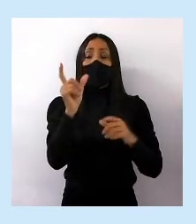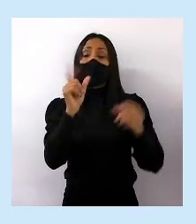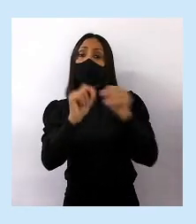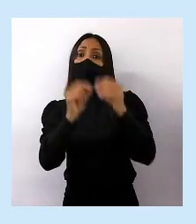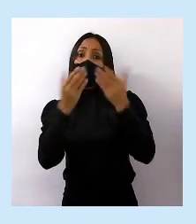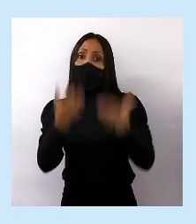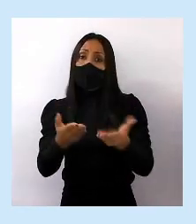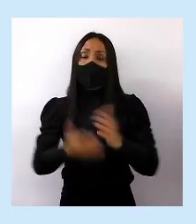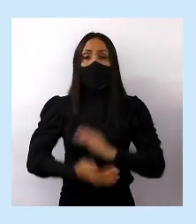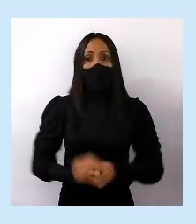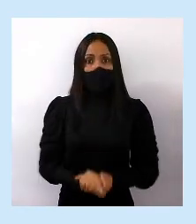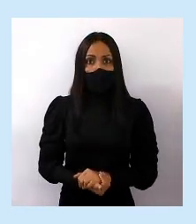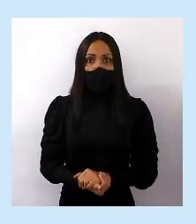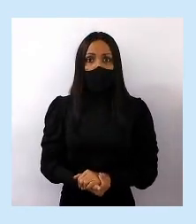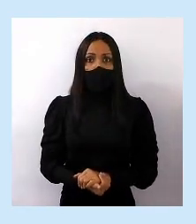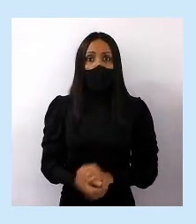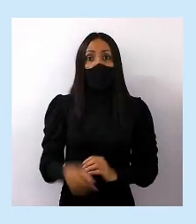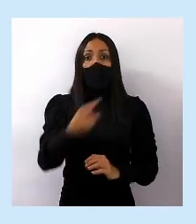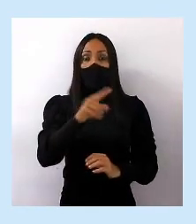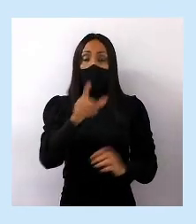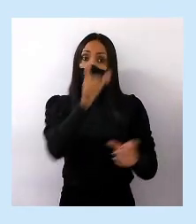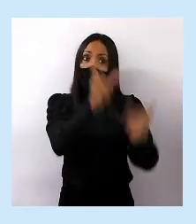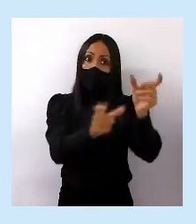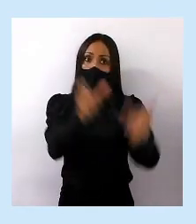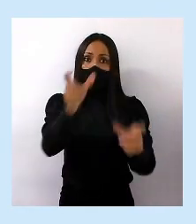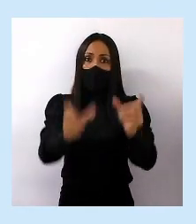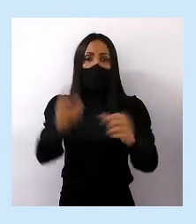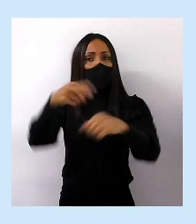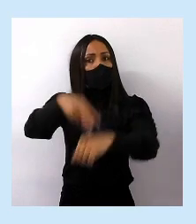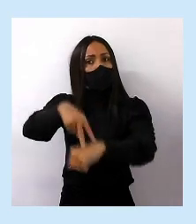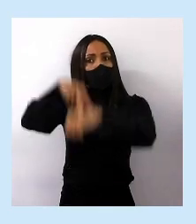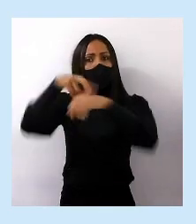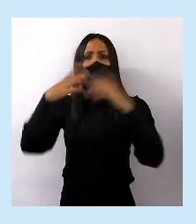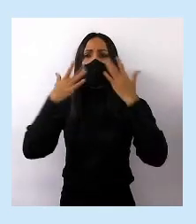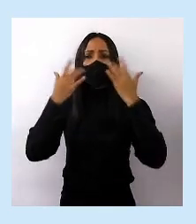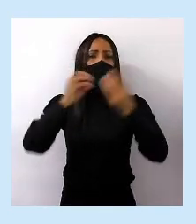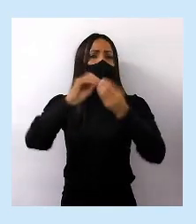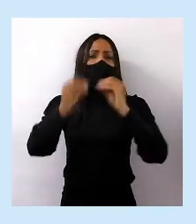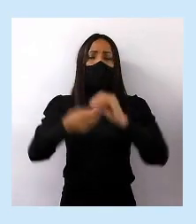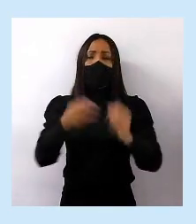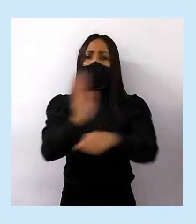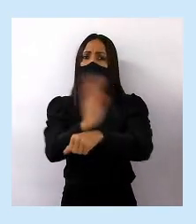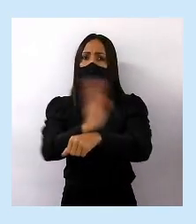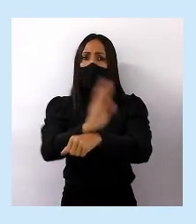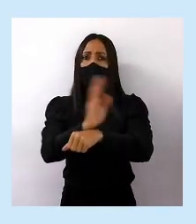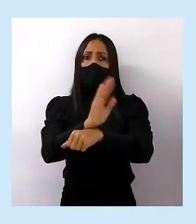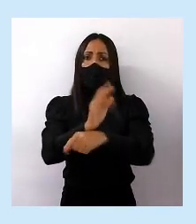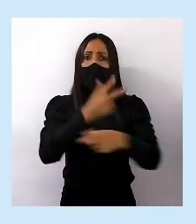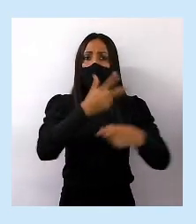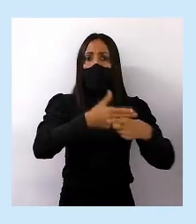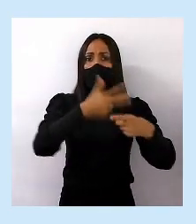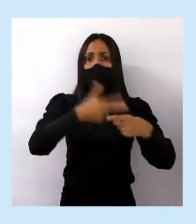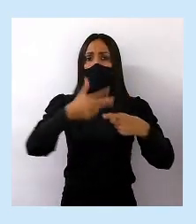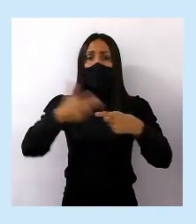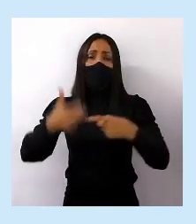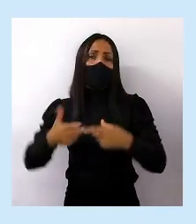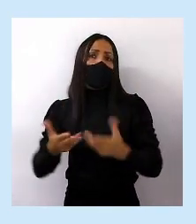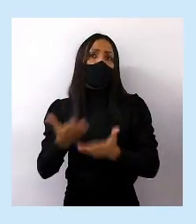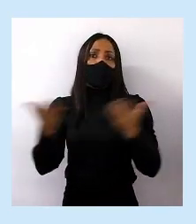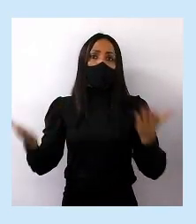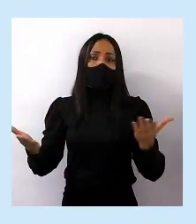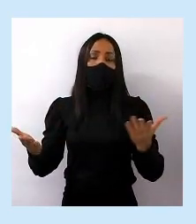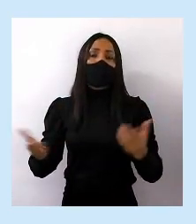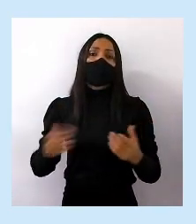É você encontrar os atores em palco, no teatro, na novela, no cinema, na série. Ou seja, o